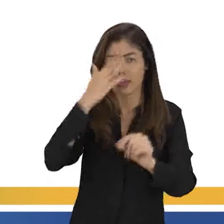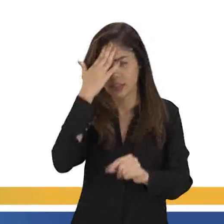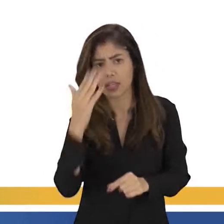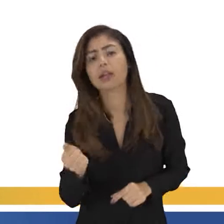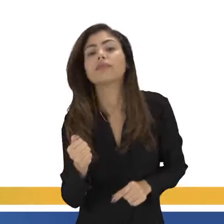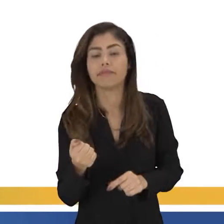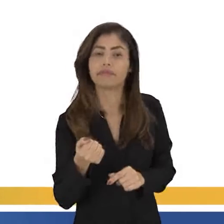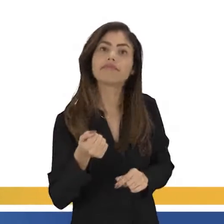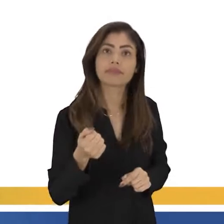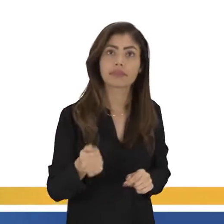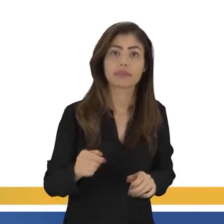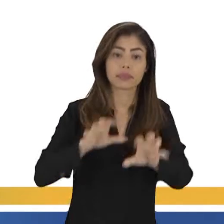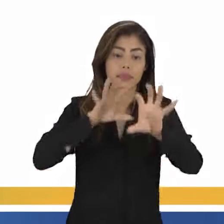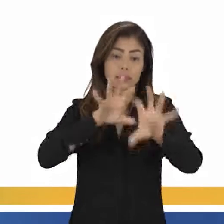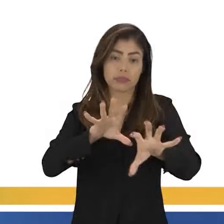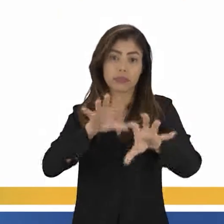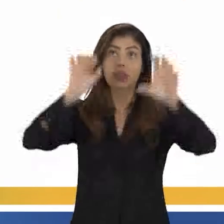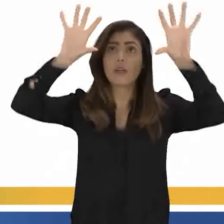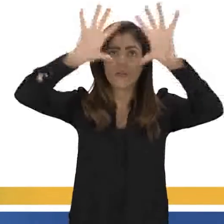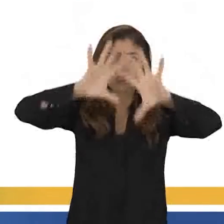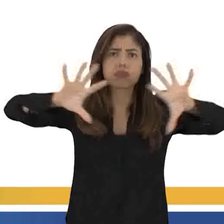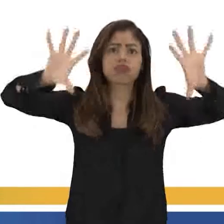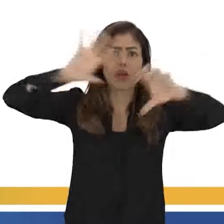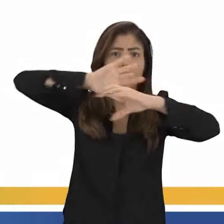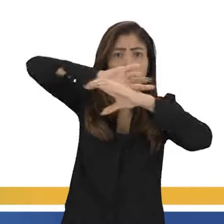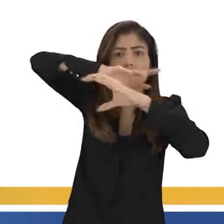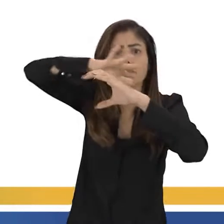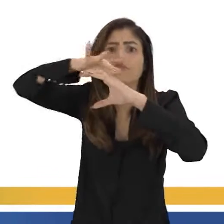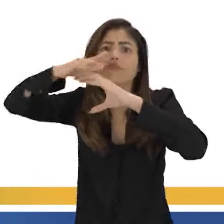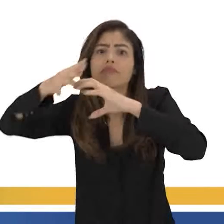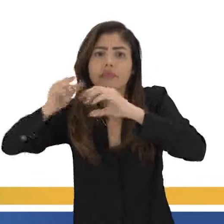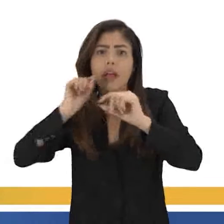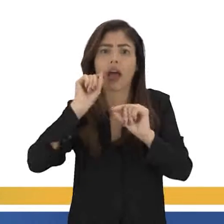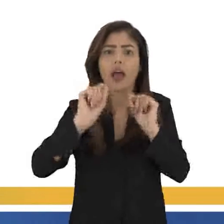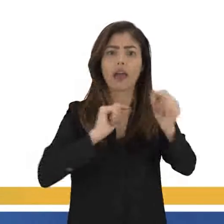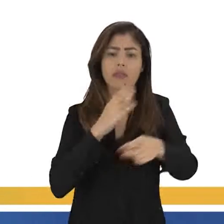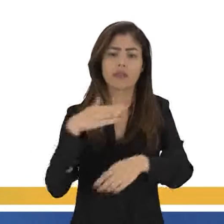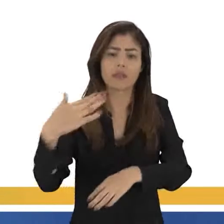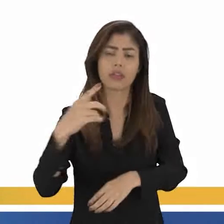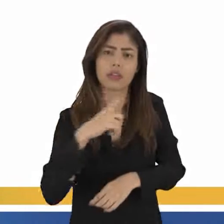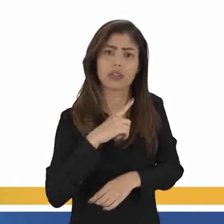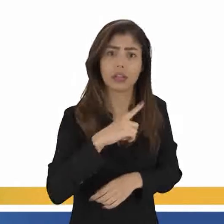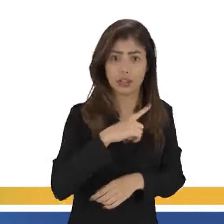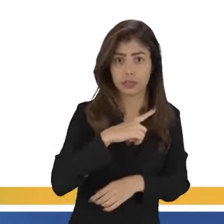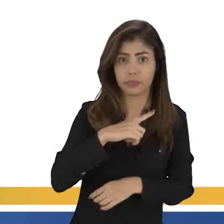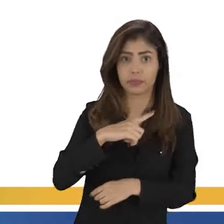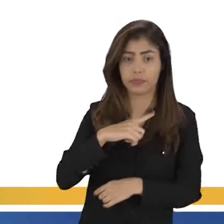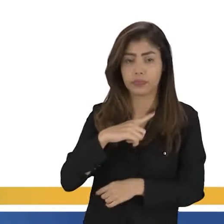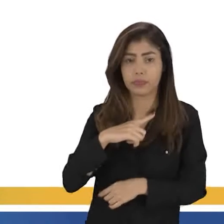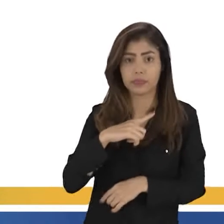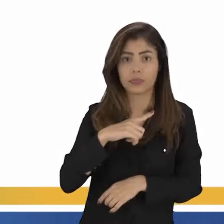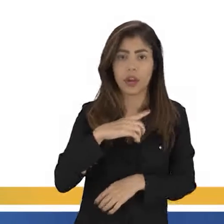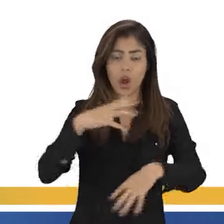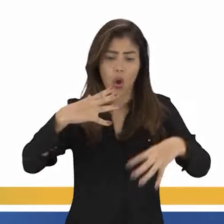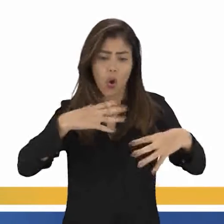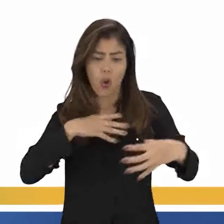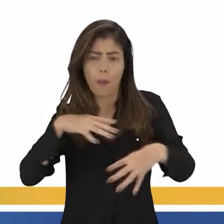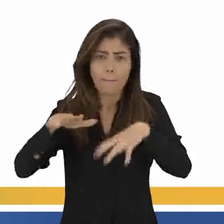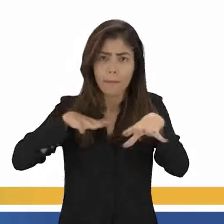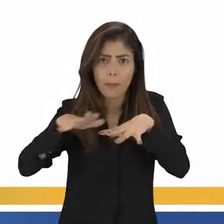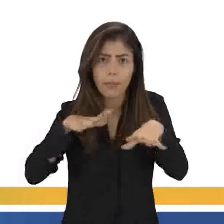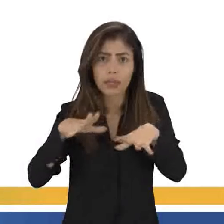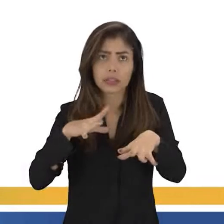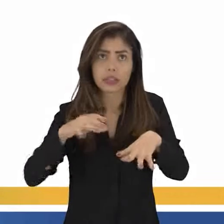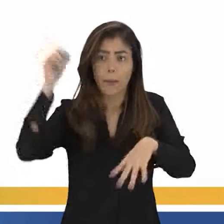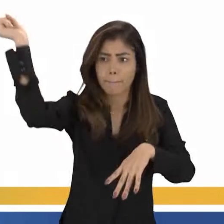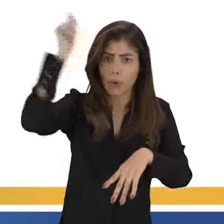O nitrogênio, ele fica na atmosfera. Então, quando acontece principalmente aqueles momentos de precipitação, onde